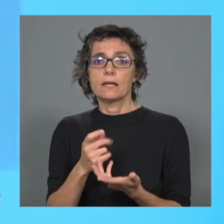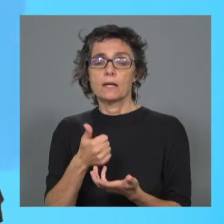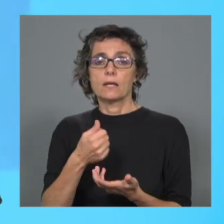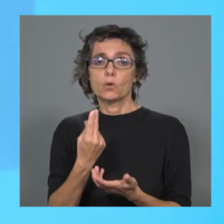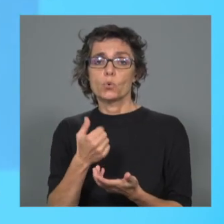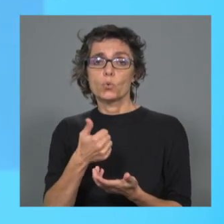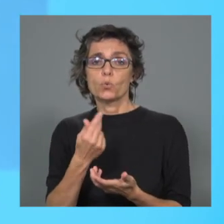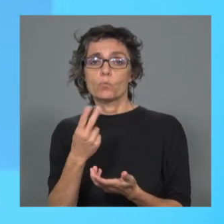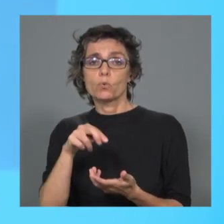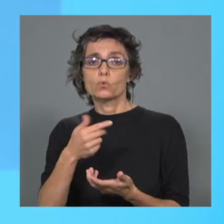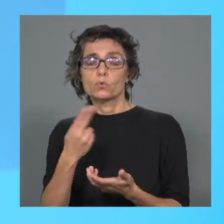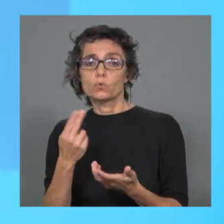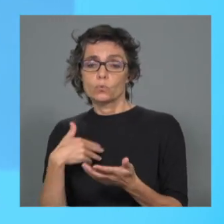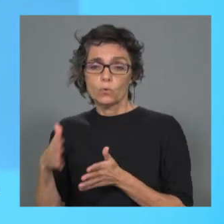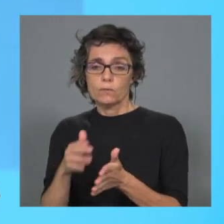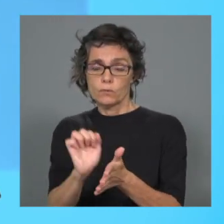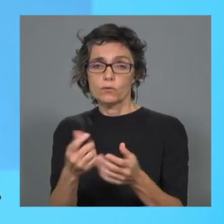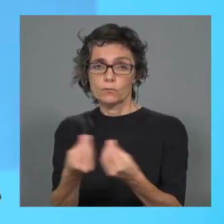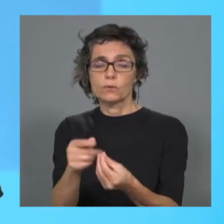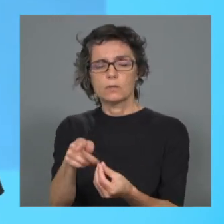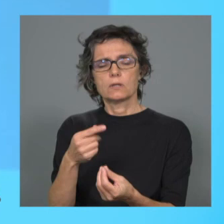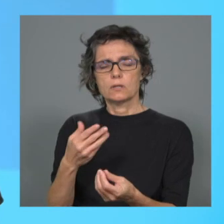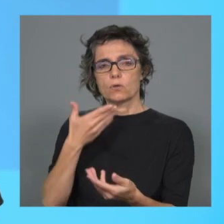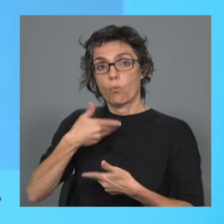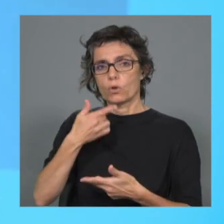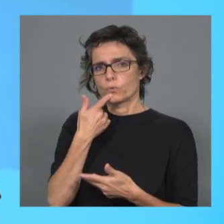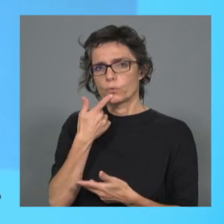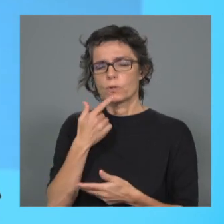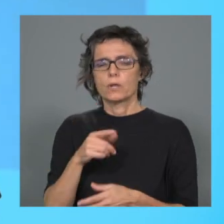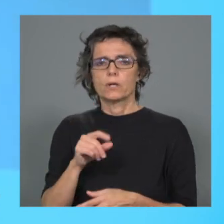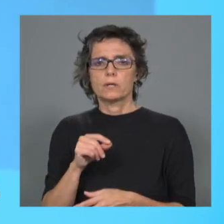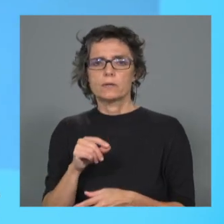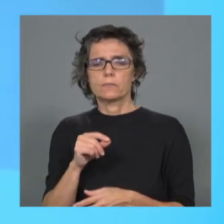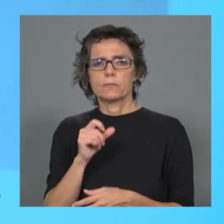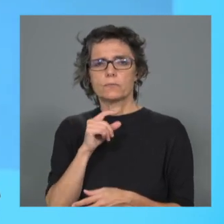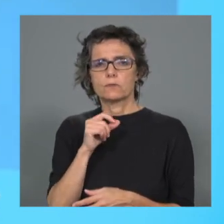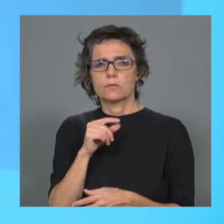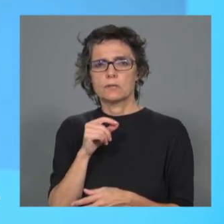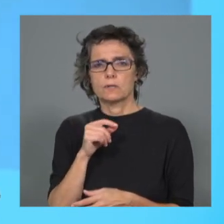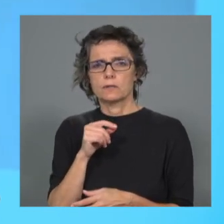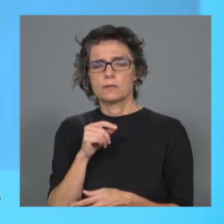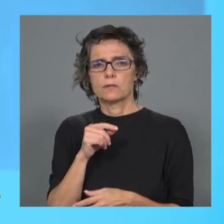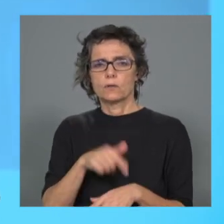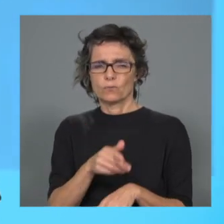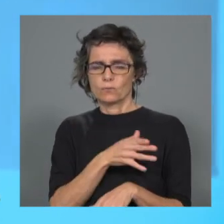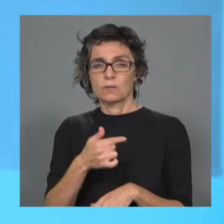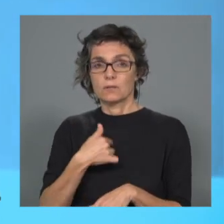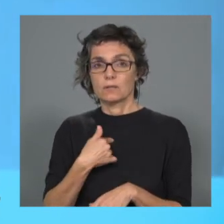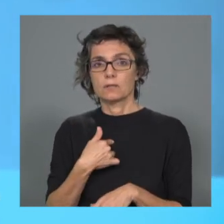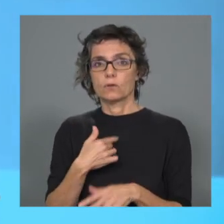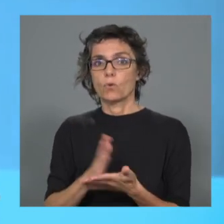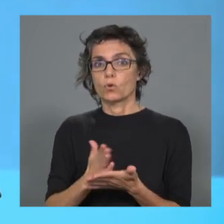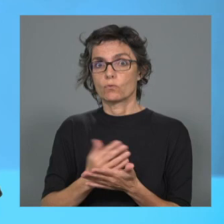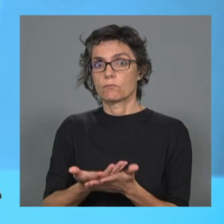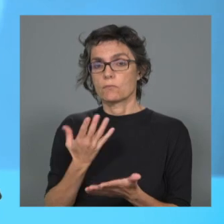isto é constante, segue connosco o resto da vida, mas ajudou-me também a encontrar, se calhar, naquela altura, que era uma das minhas grandes dúvidas